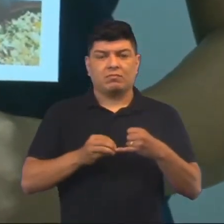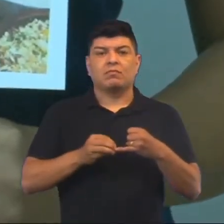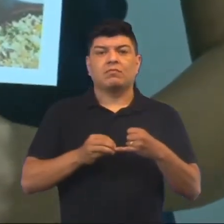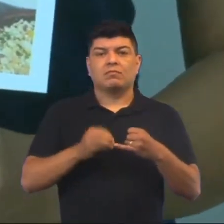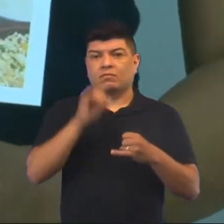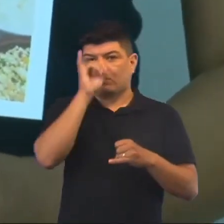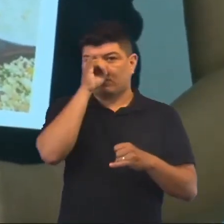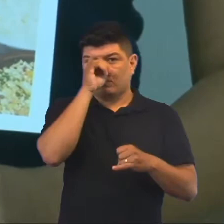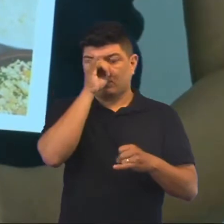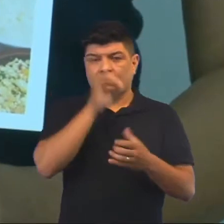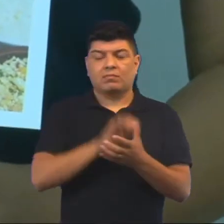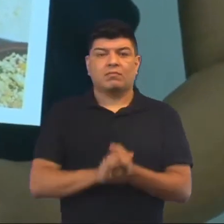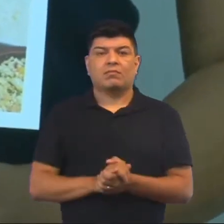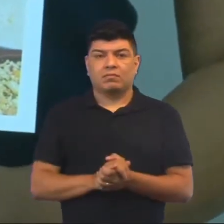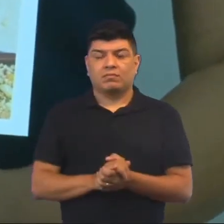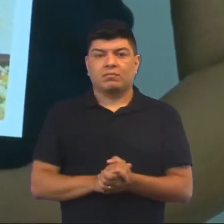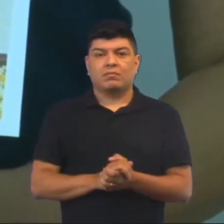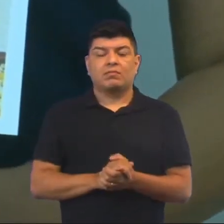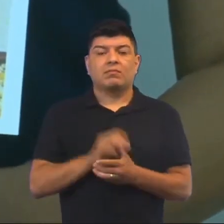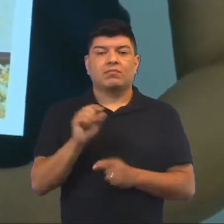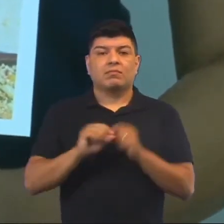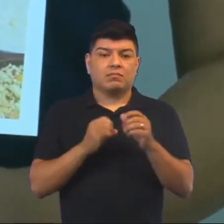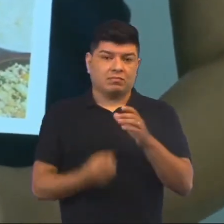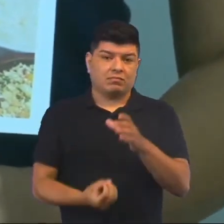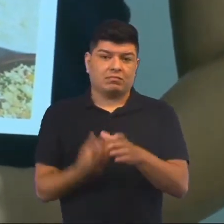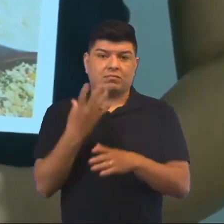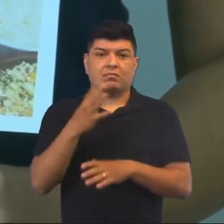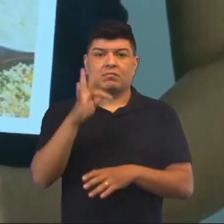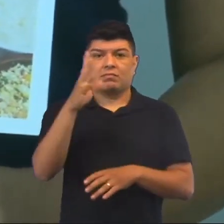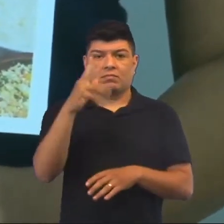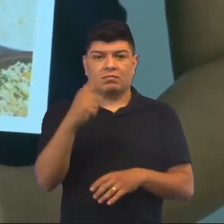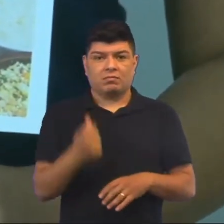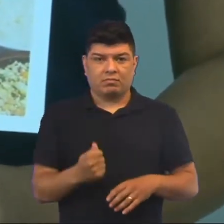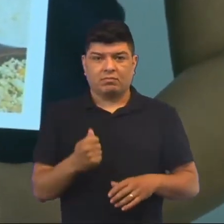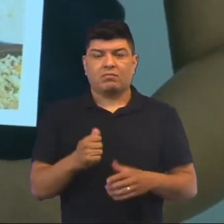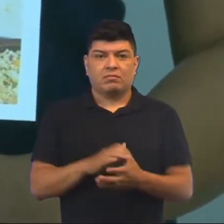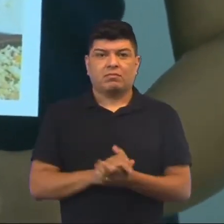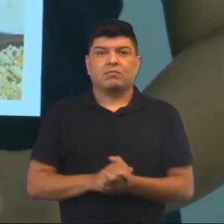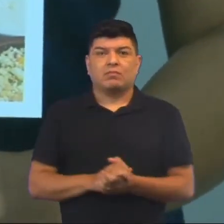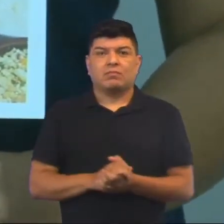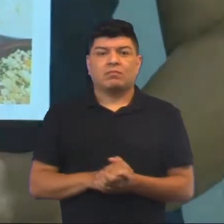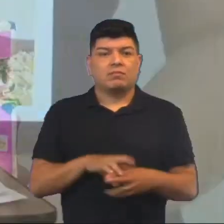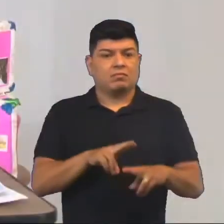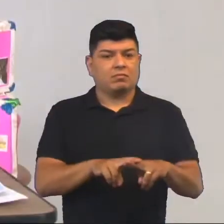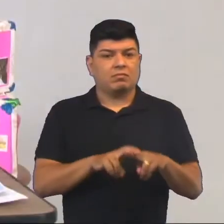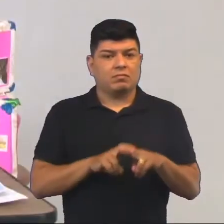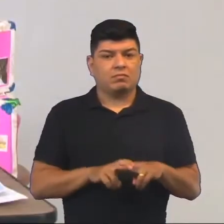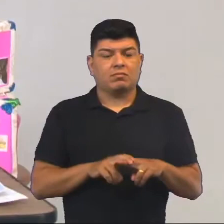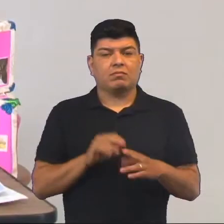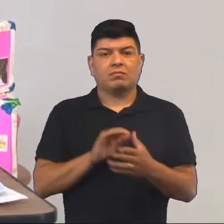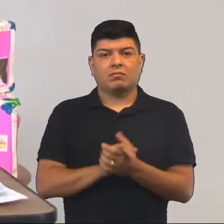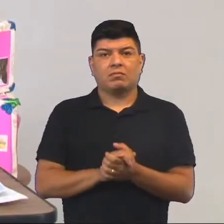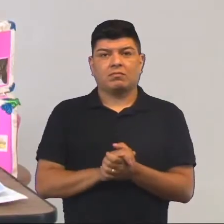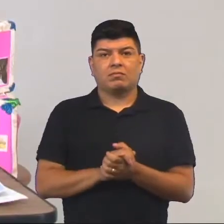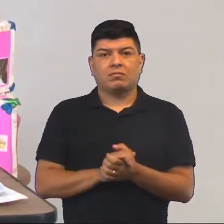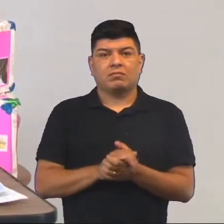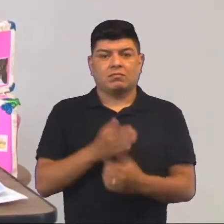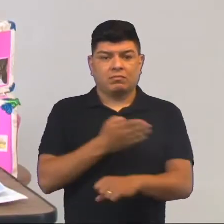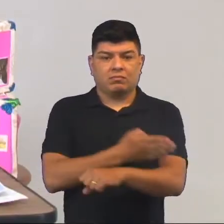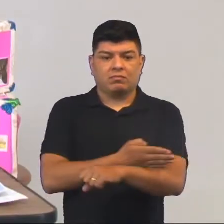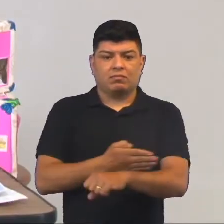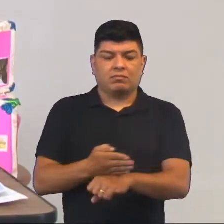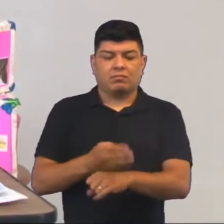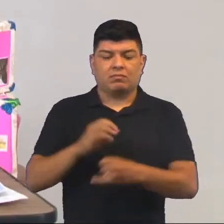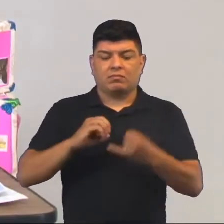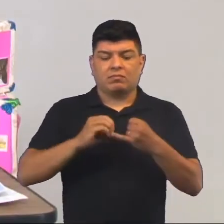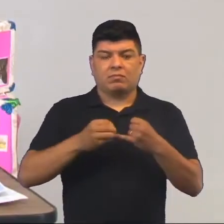certo? A feijoada, ela é de origem africana. Porém, crianças, esse hábito